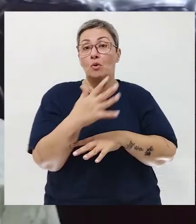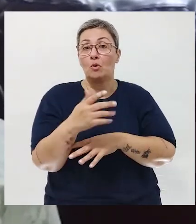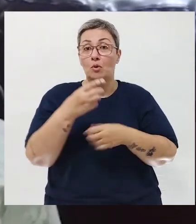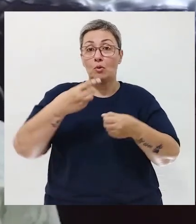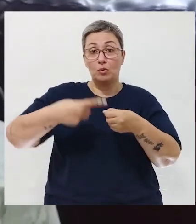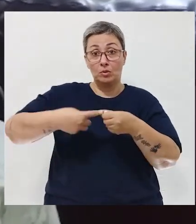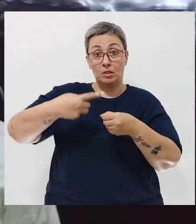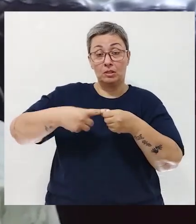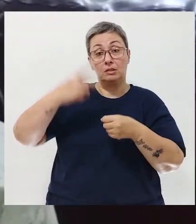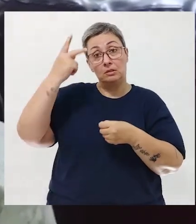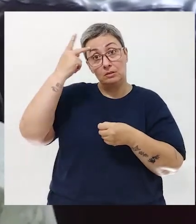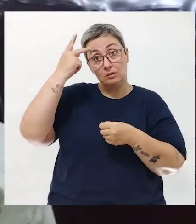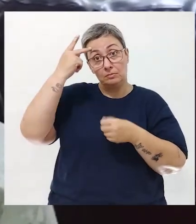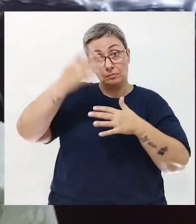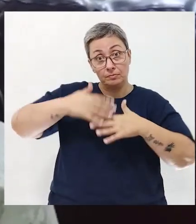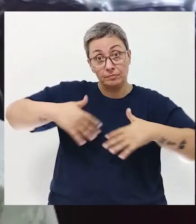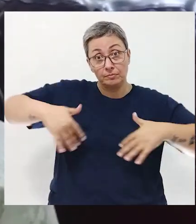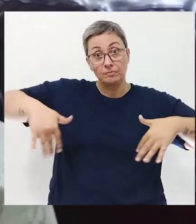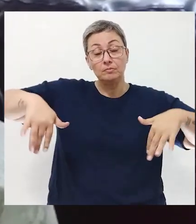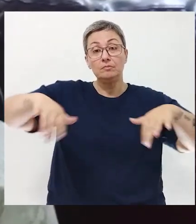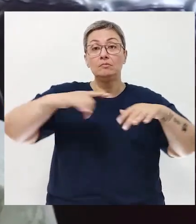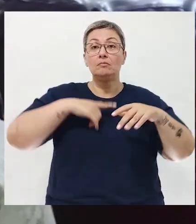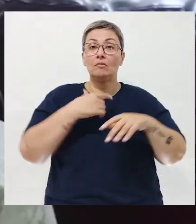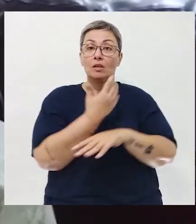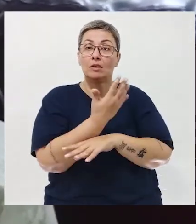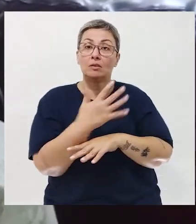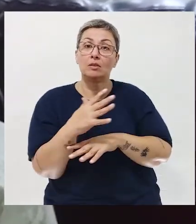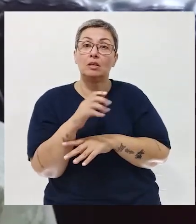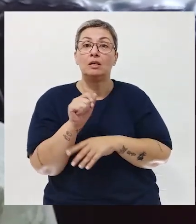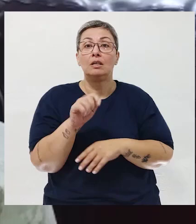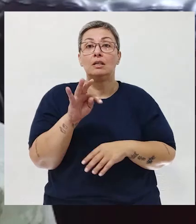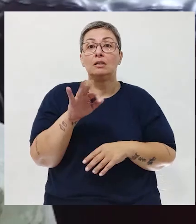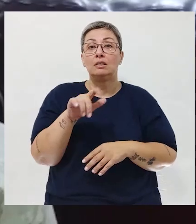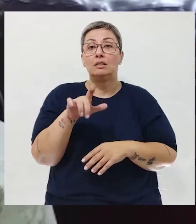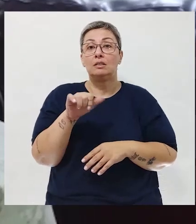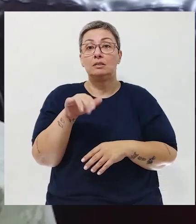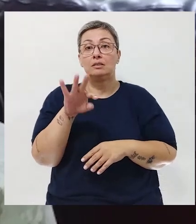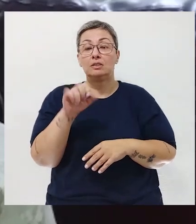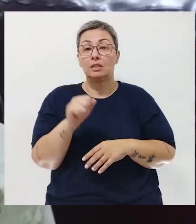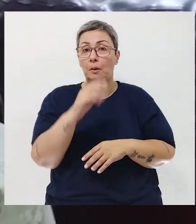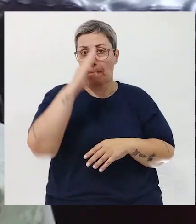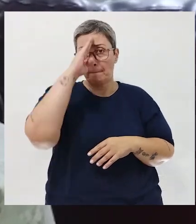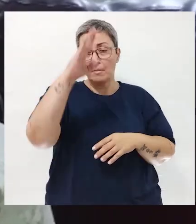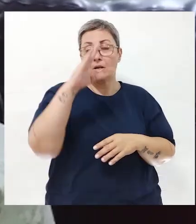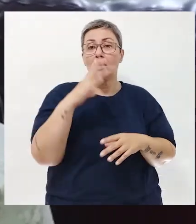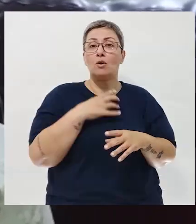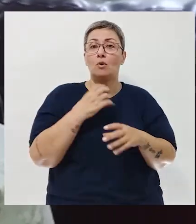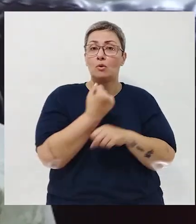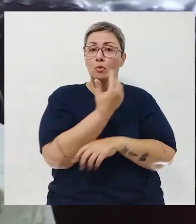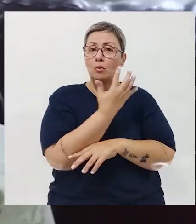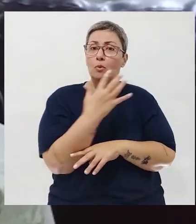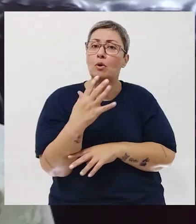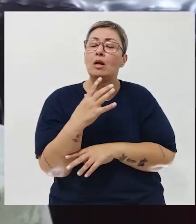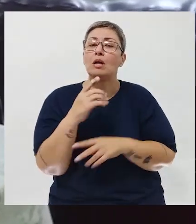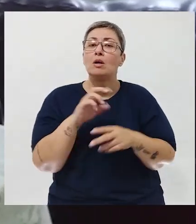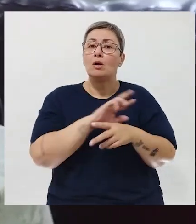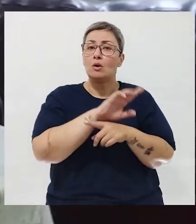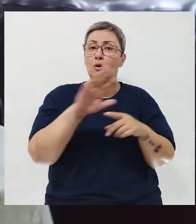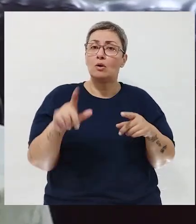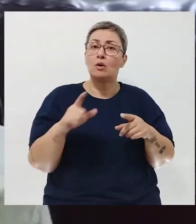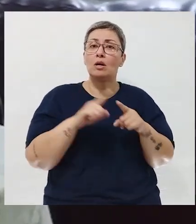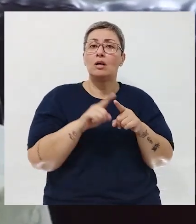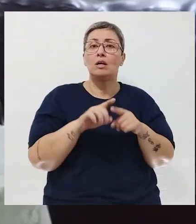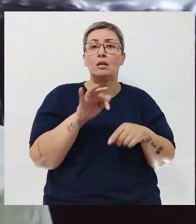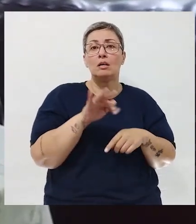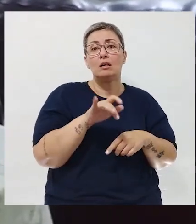região metropolitana de São Paulo, né, de bioma típico de Mata Atlântica. A principal formação vegetacional do parque